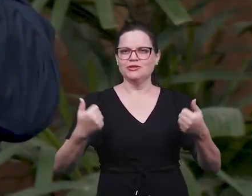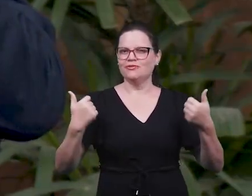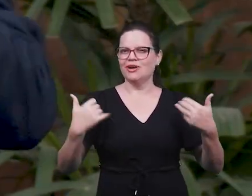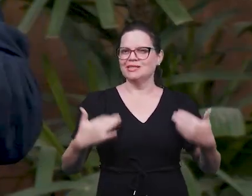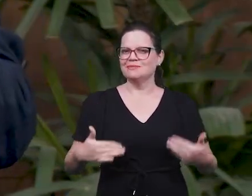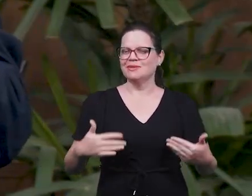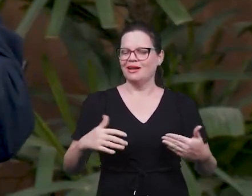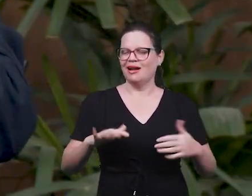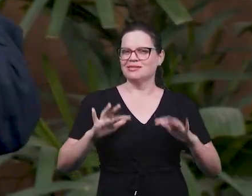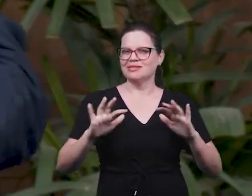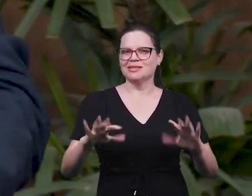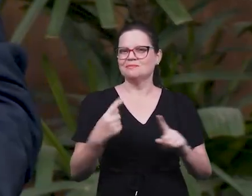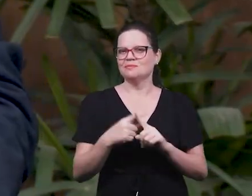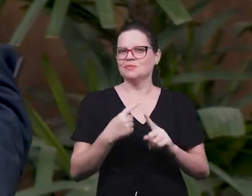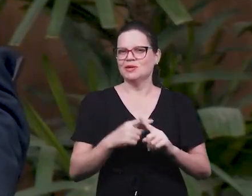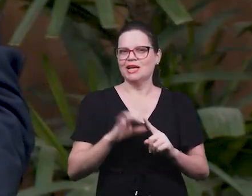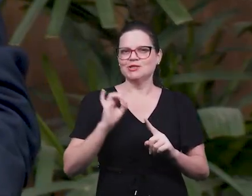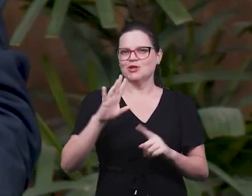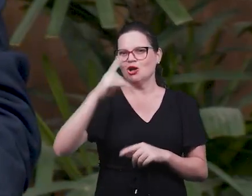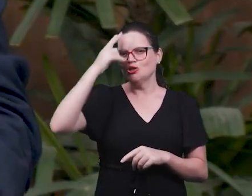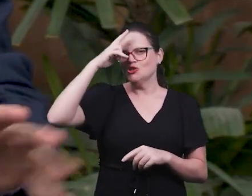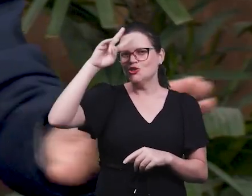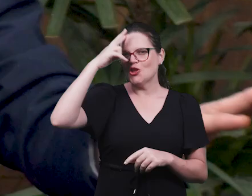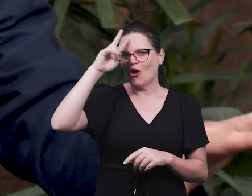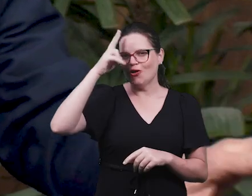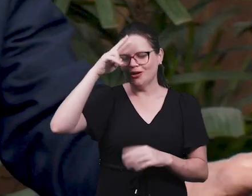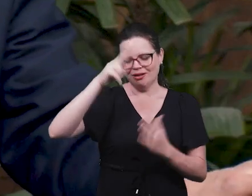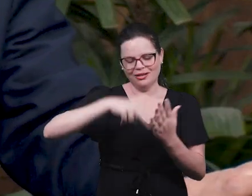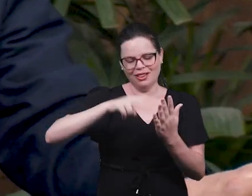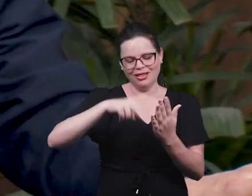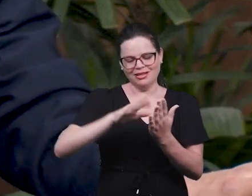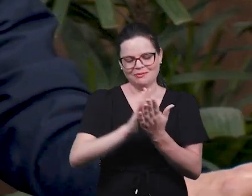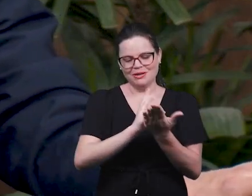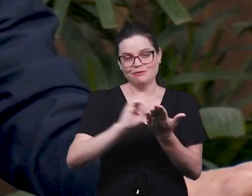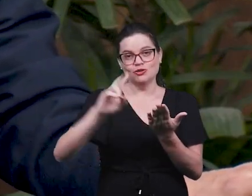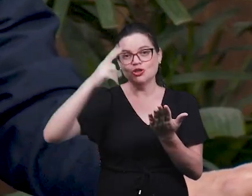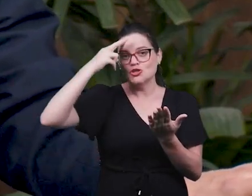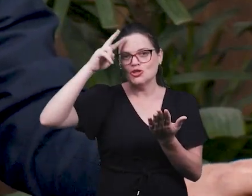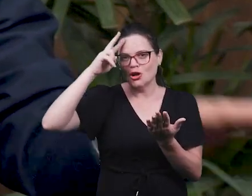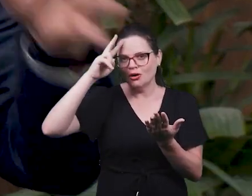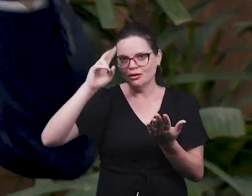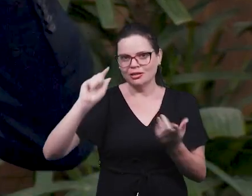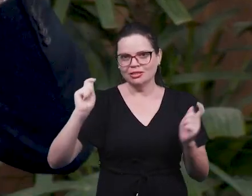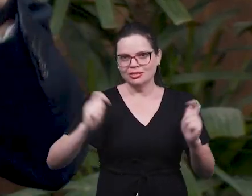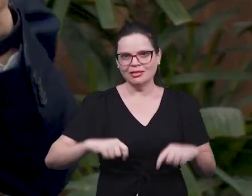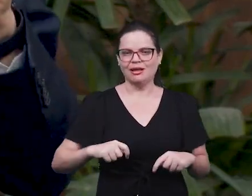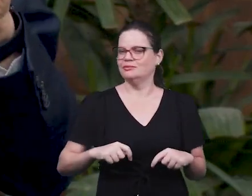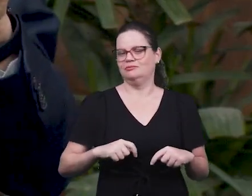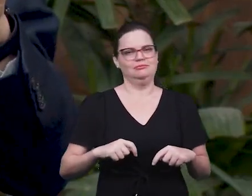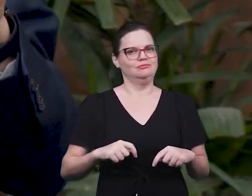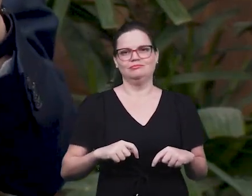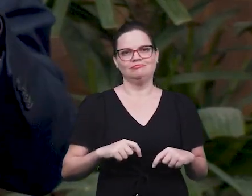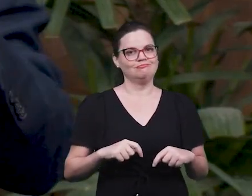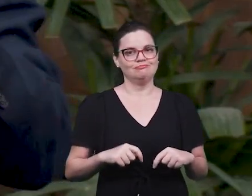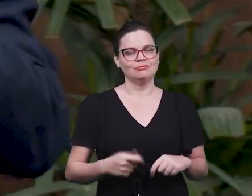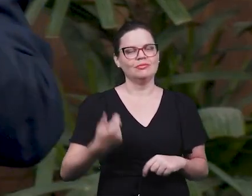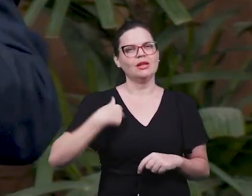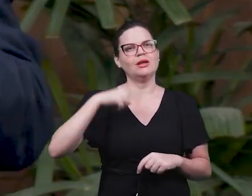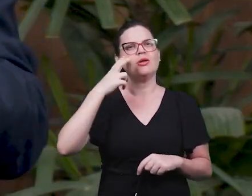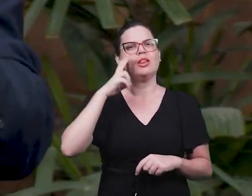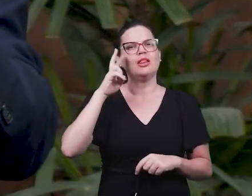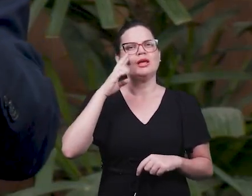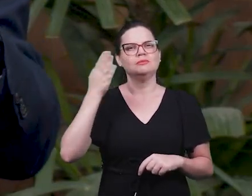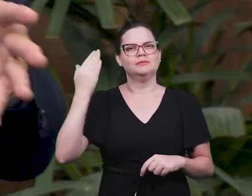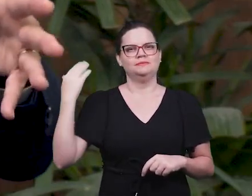é suficiente conhecer só a história bíblica. Eu me lembro, Douglas, um tempo atrás, um homem